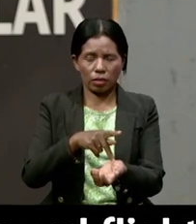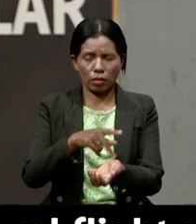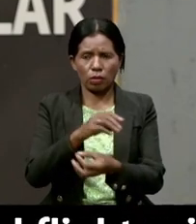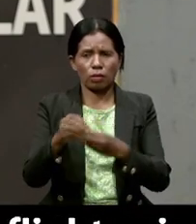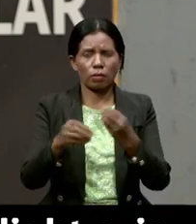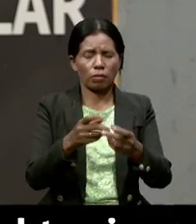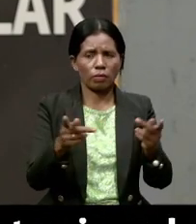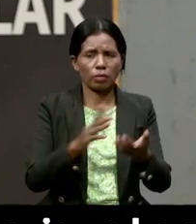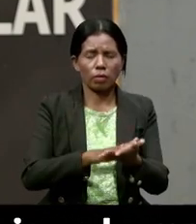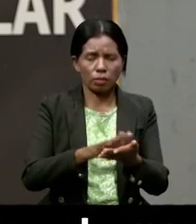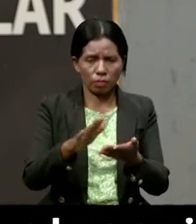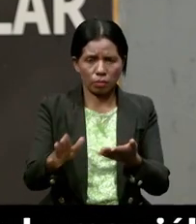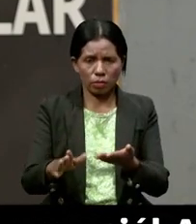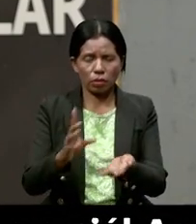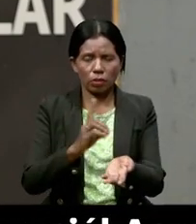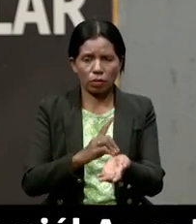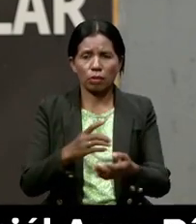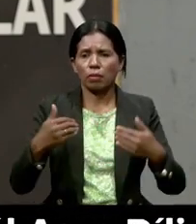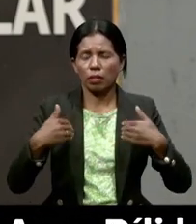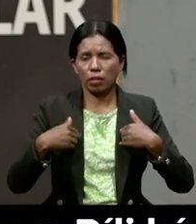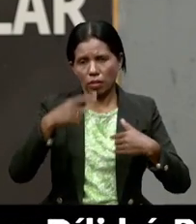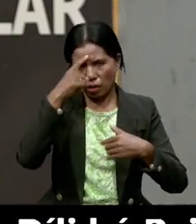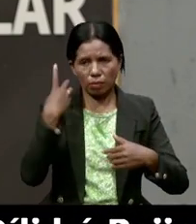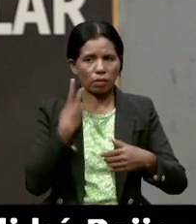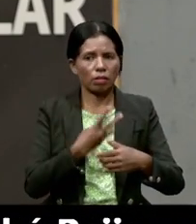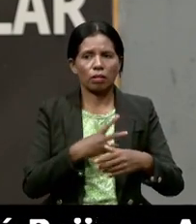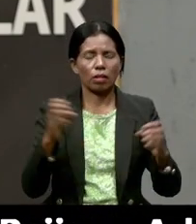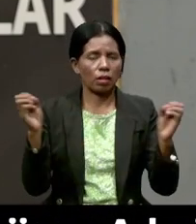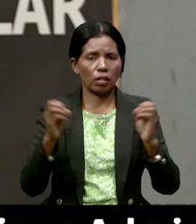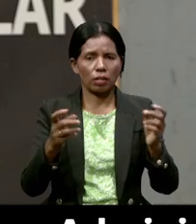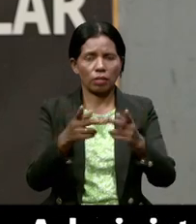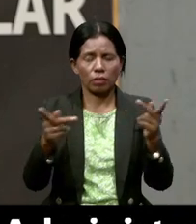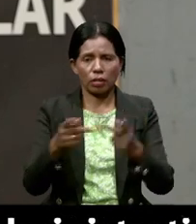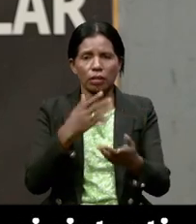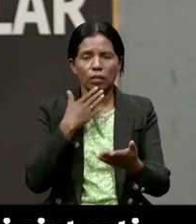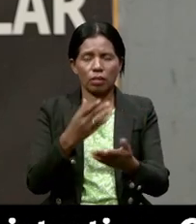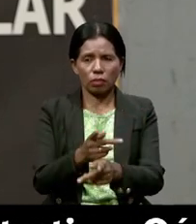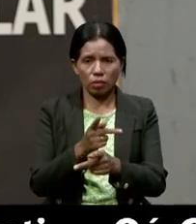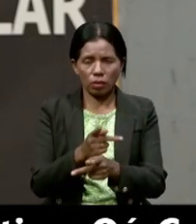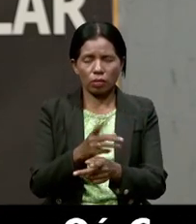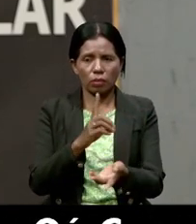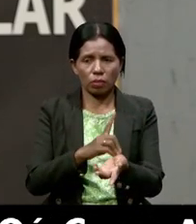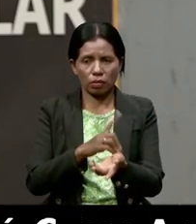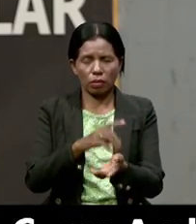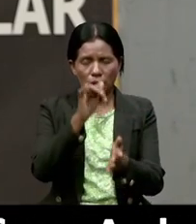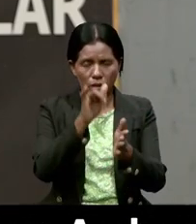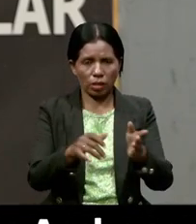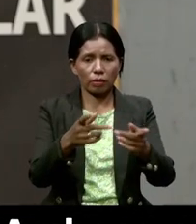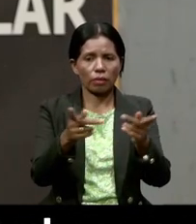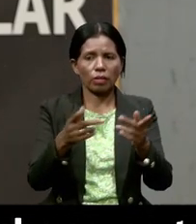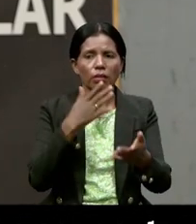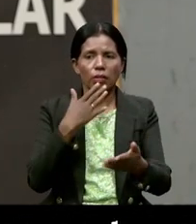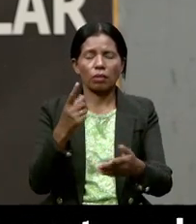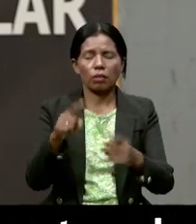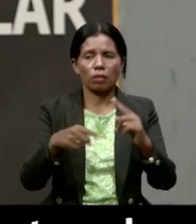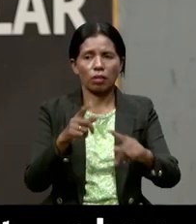o doutor na beque ia também tela ia na caserna na beque lá segura doutor né tem relamento para bele halo tratamento vai ir